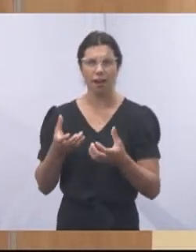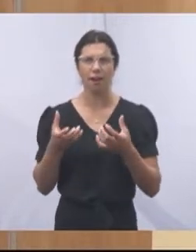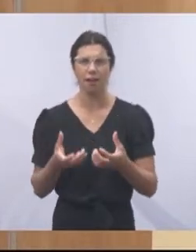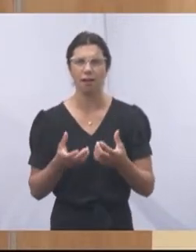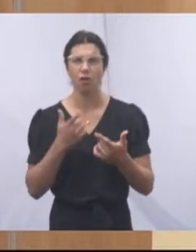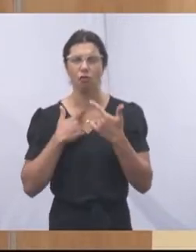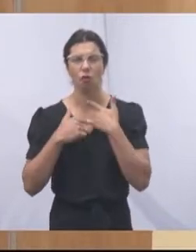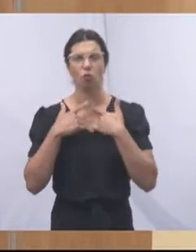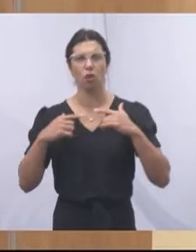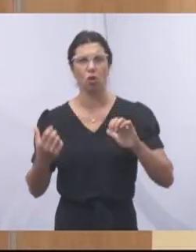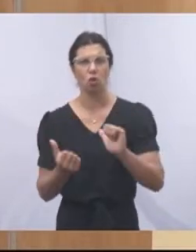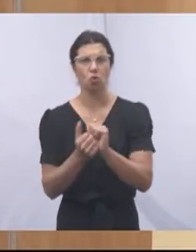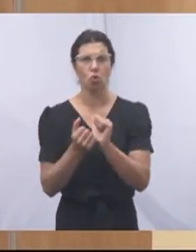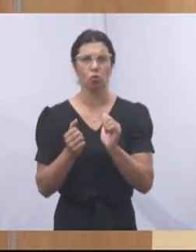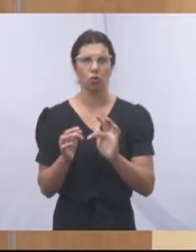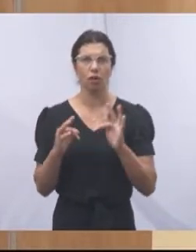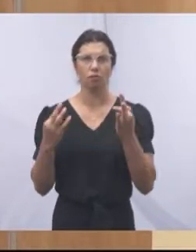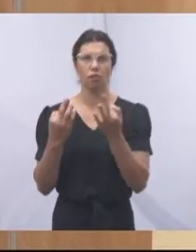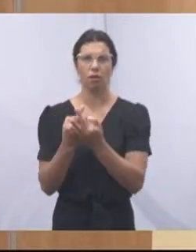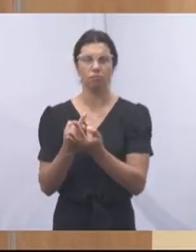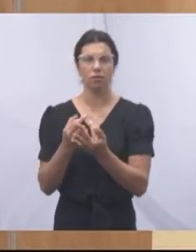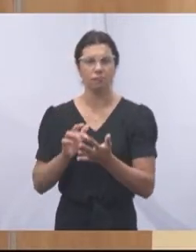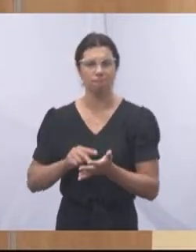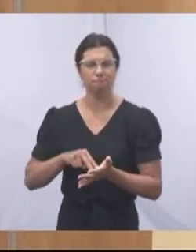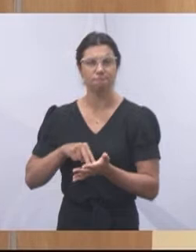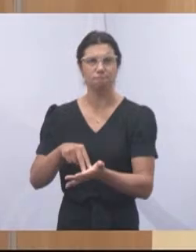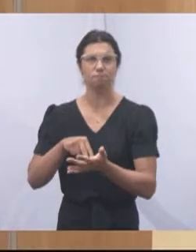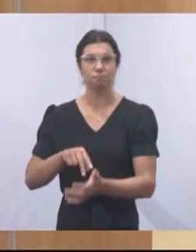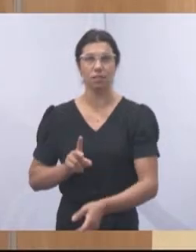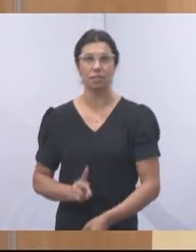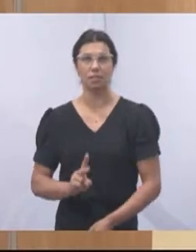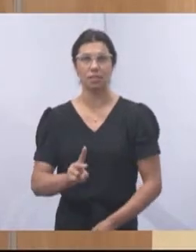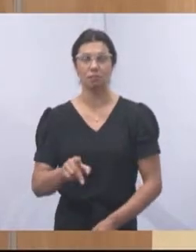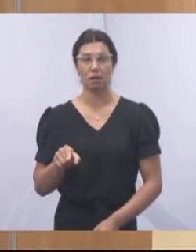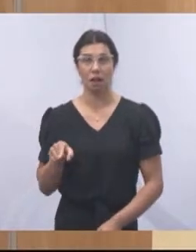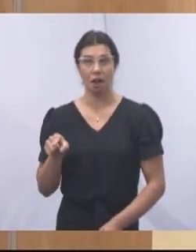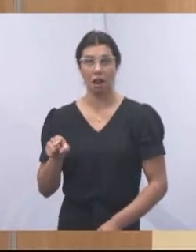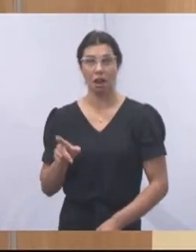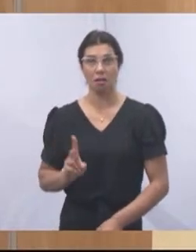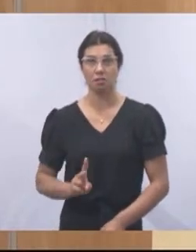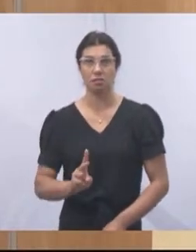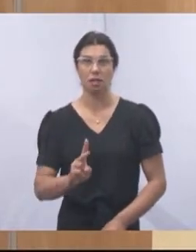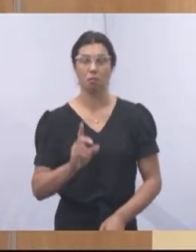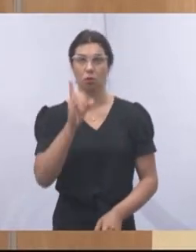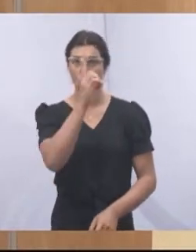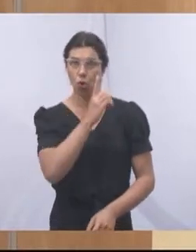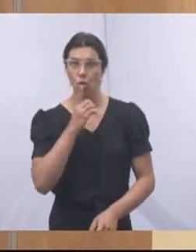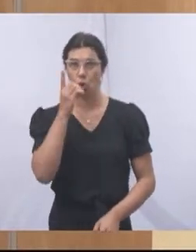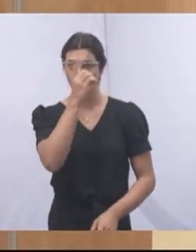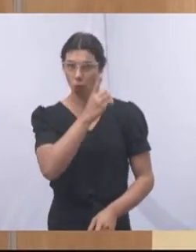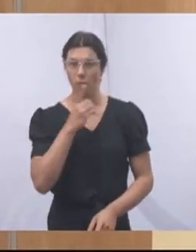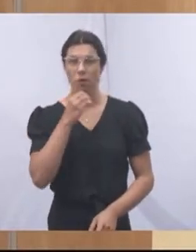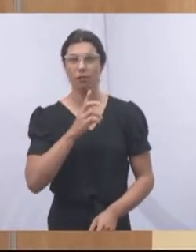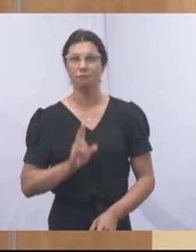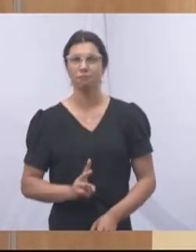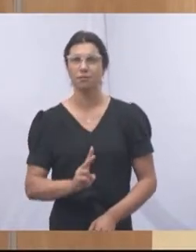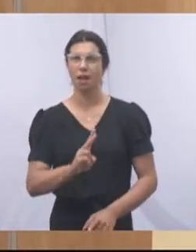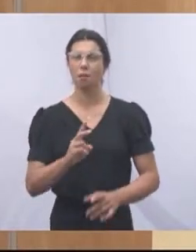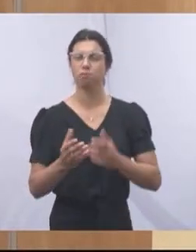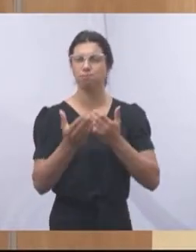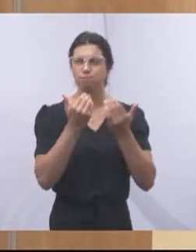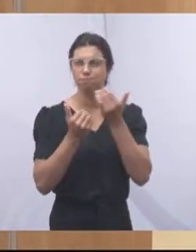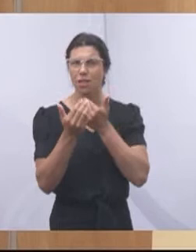familiares sólidos. Isso se manifestava no ritual sagrado do almoço dominical, que